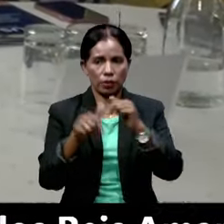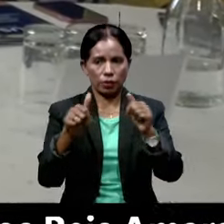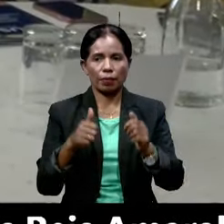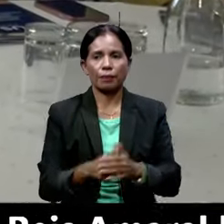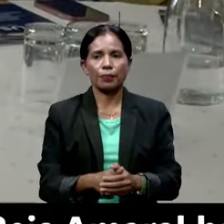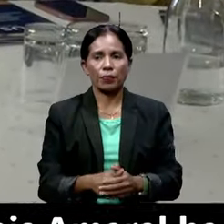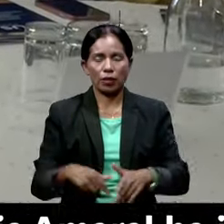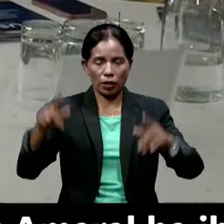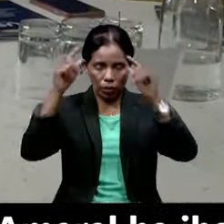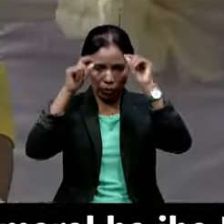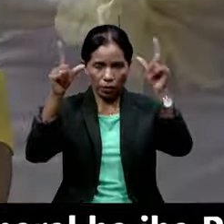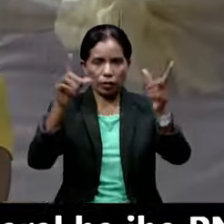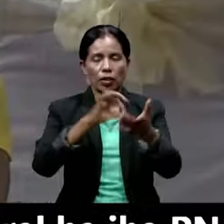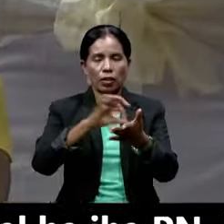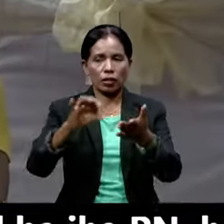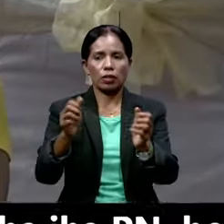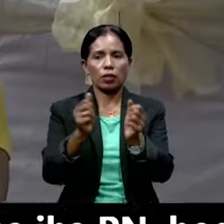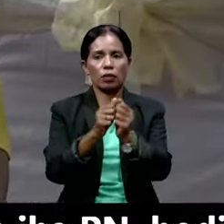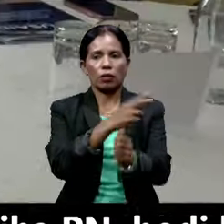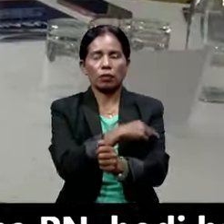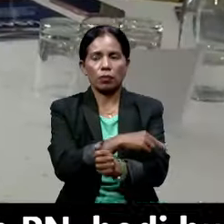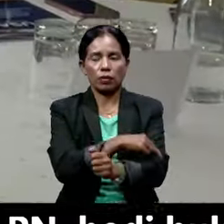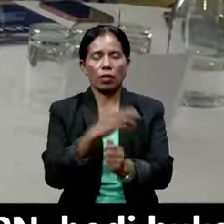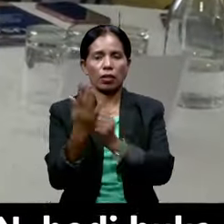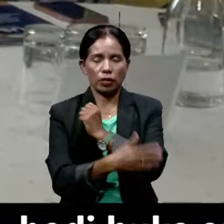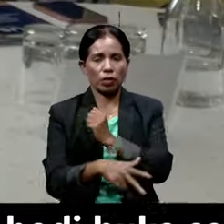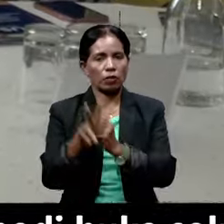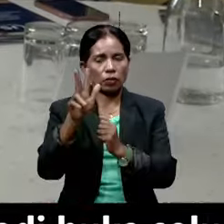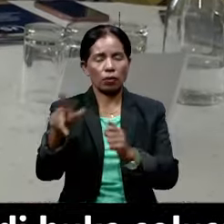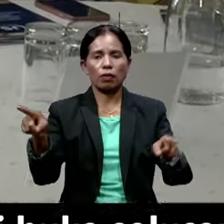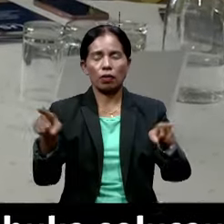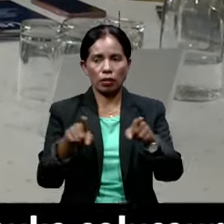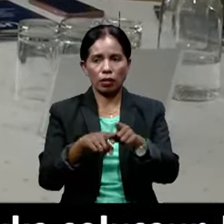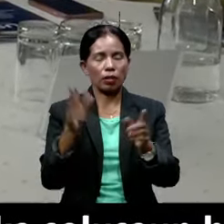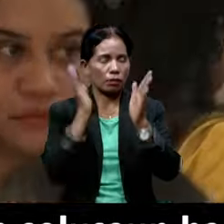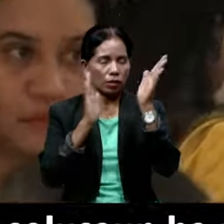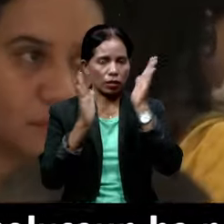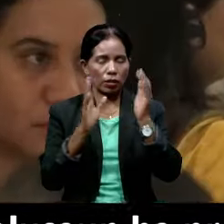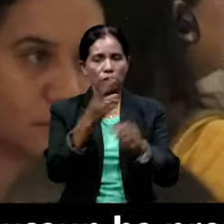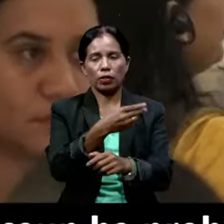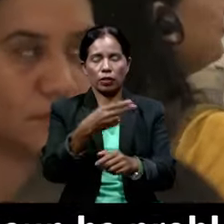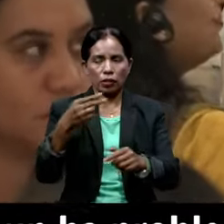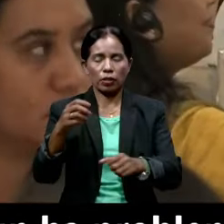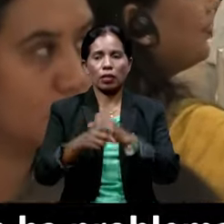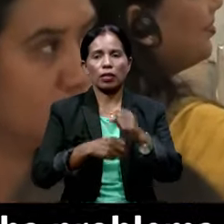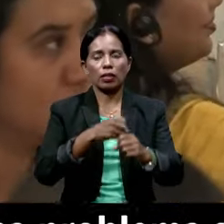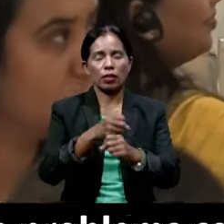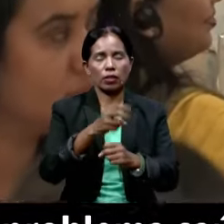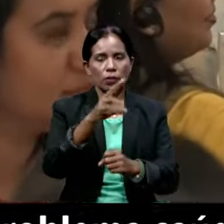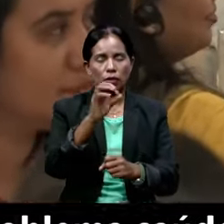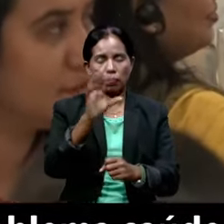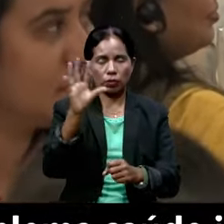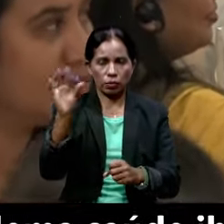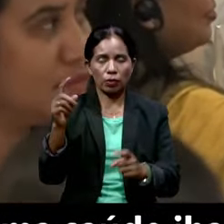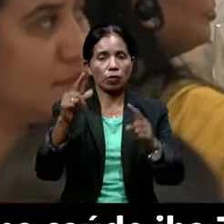Desde Timor-Leste assina acordo hospital e na São Tolu, Hanesan, Singapura, Malásia, no Indonésia e atina Rihun Rua Siato agora.